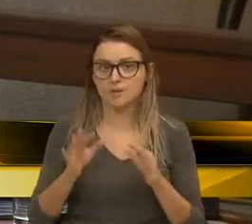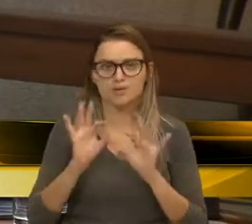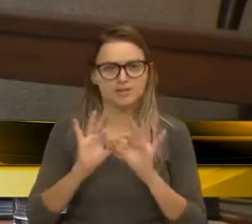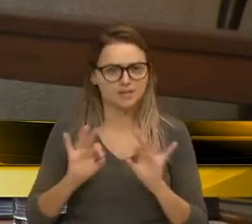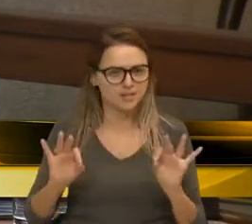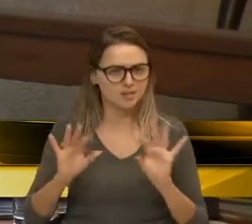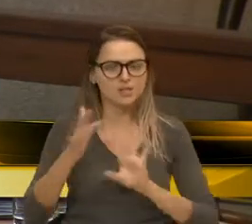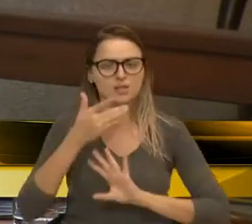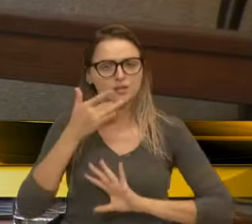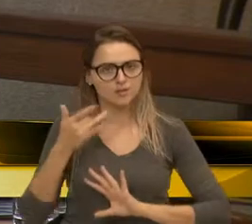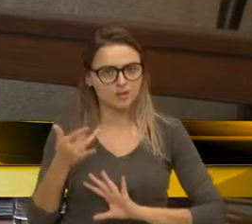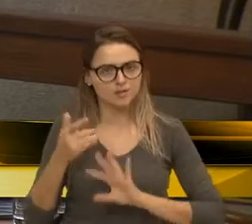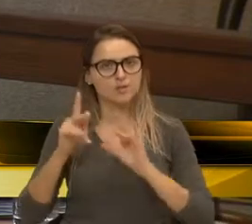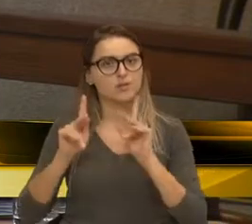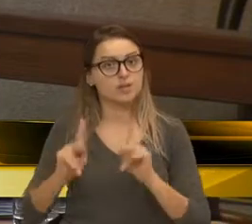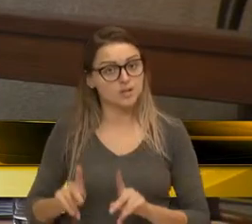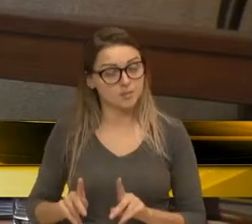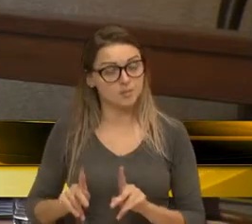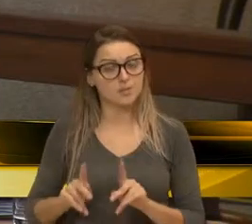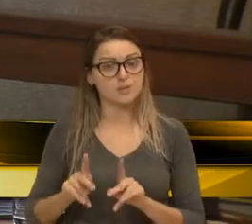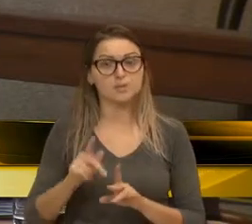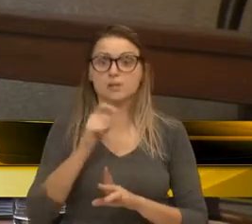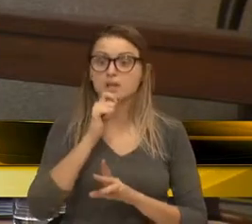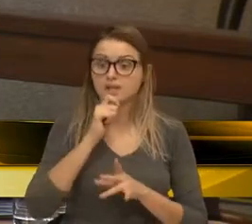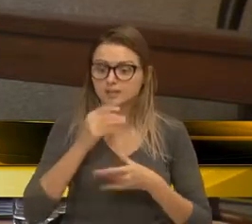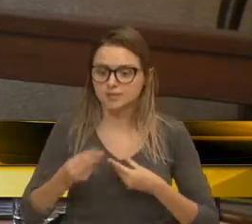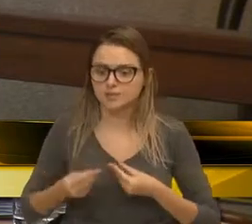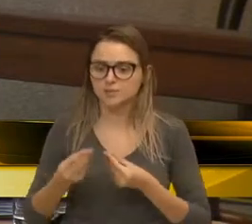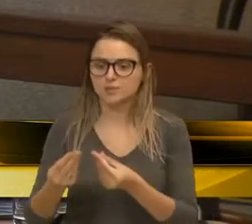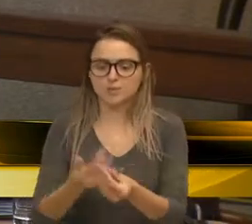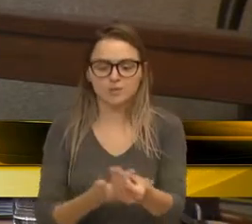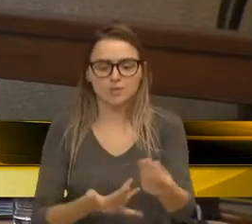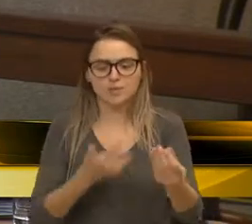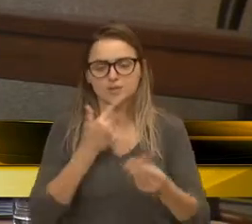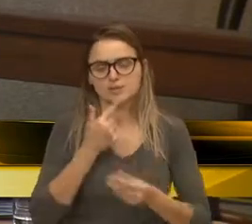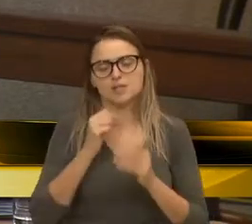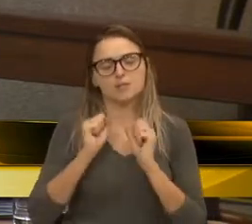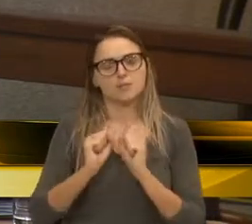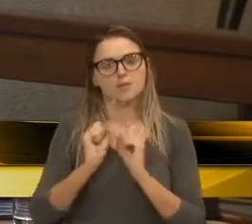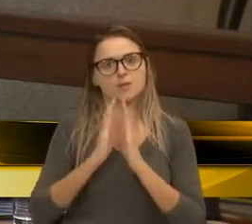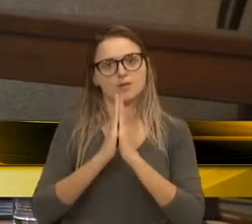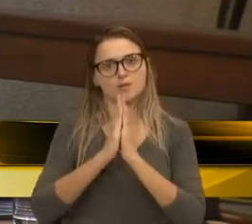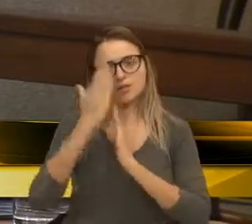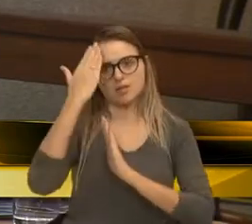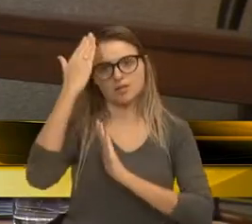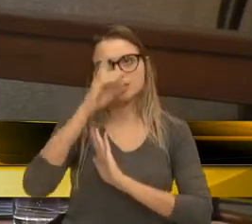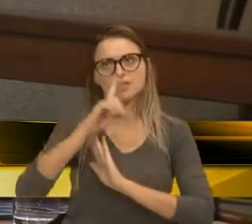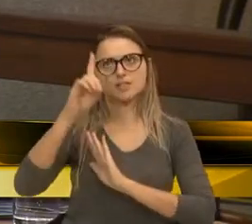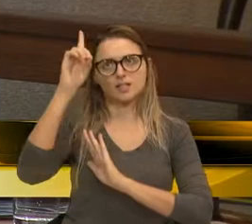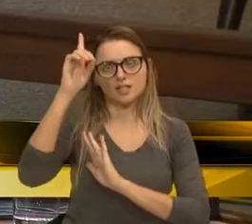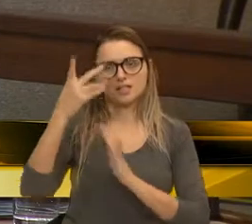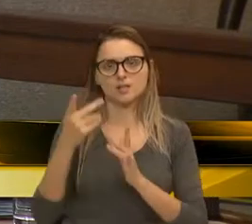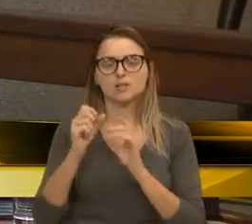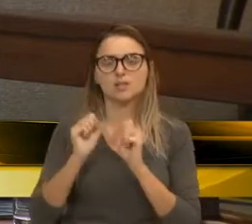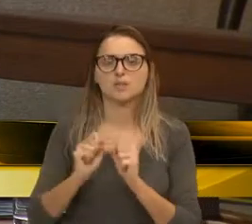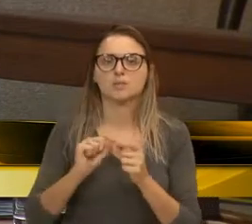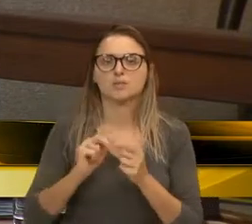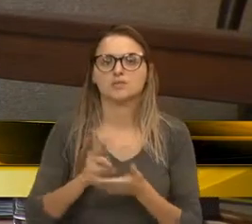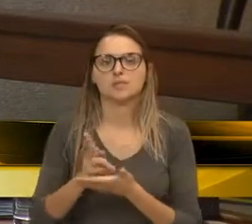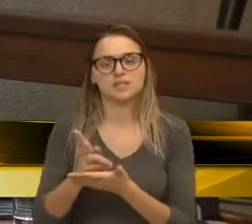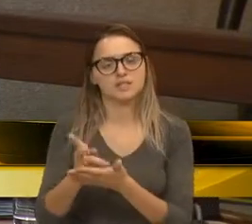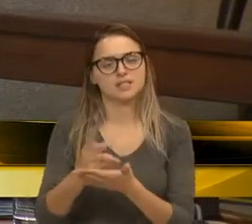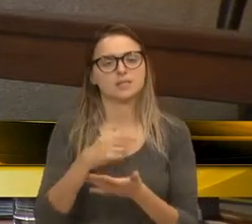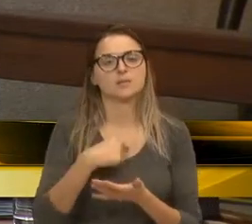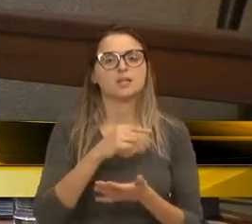fácil, e a pessoa, enquanto ela estiver doando sangue, ela pode agradecer a Deus que ela tem saúde, então que o faça sempre. E a doação